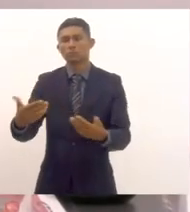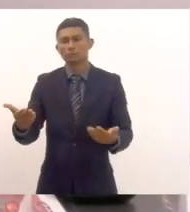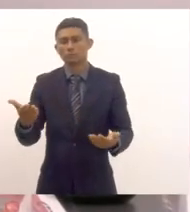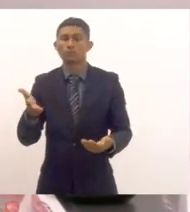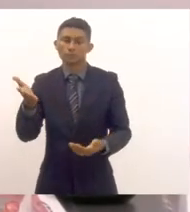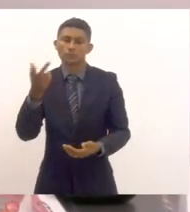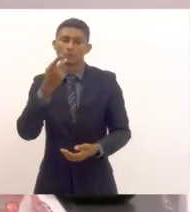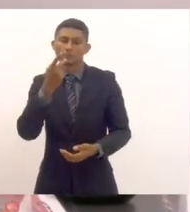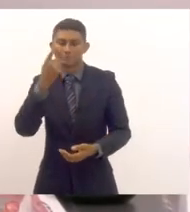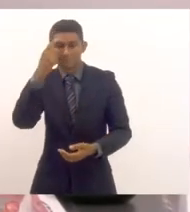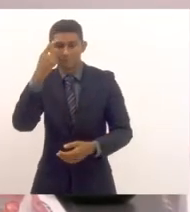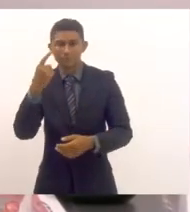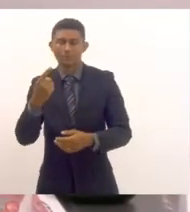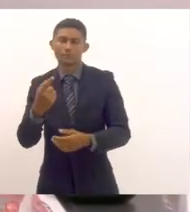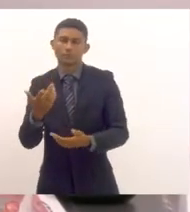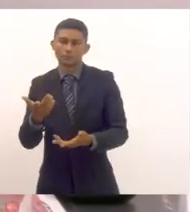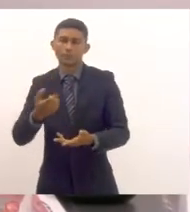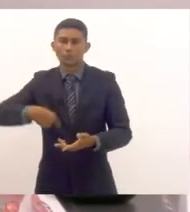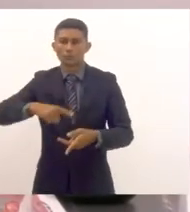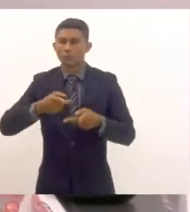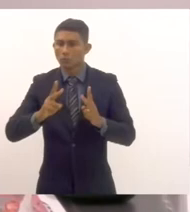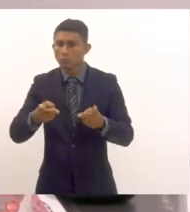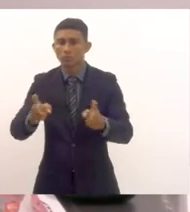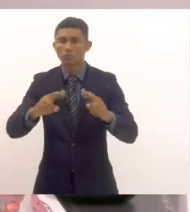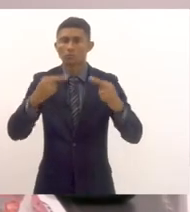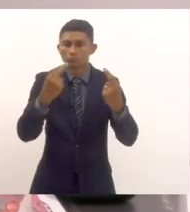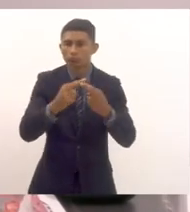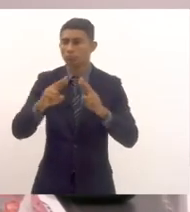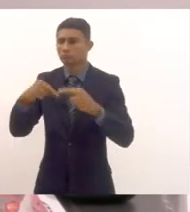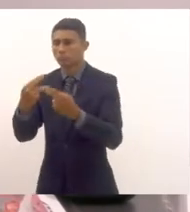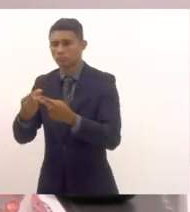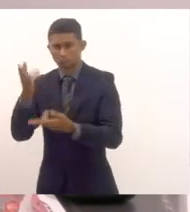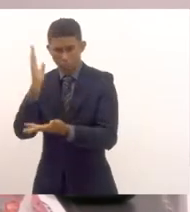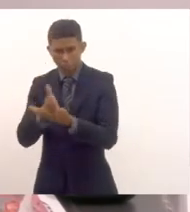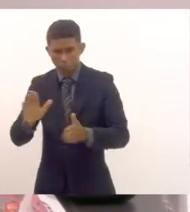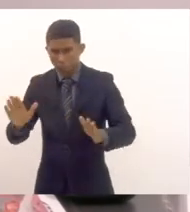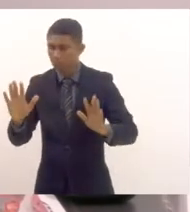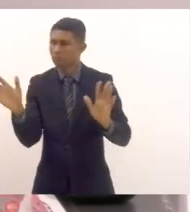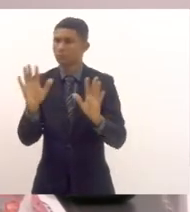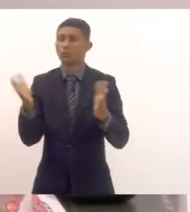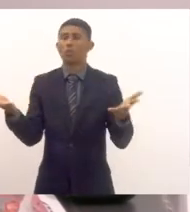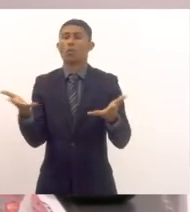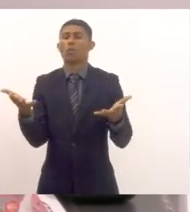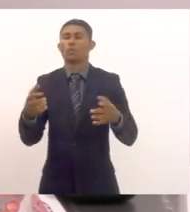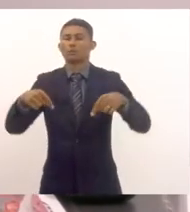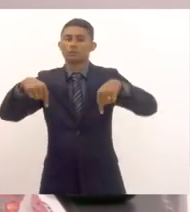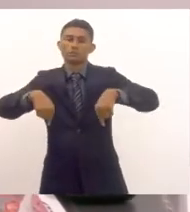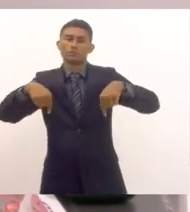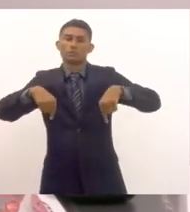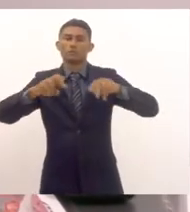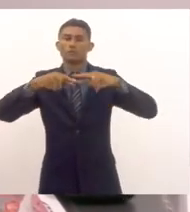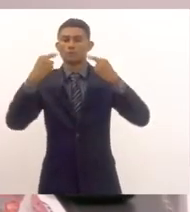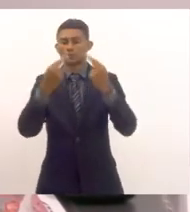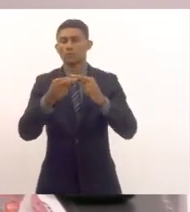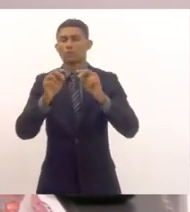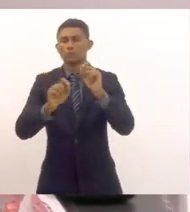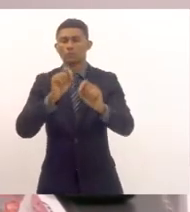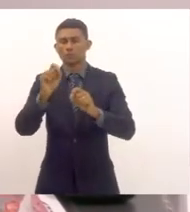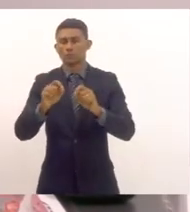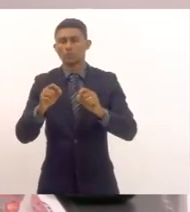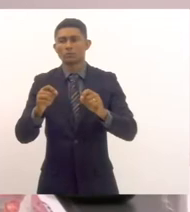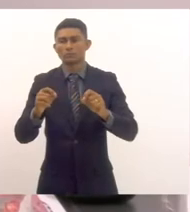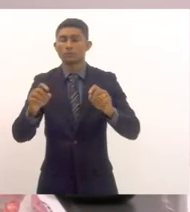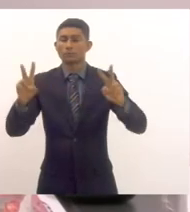como lembrou marcada para continuar a fazer objetivos e para tirar trabalhadas eu dias não acabaram a oitiva de hoje audiência de hoje era para